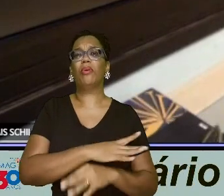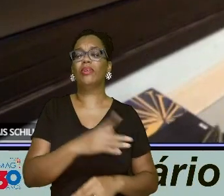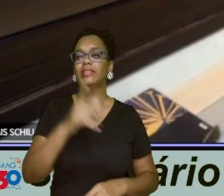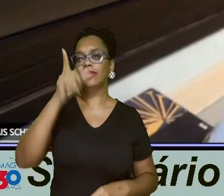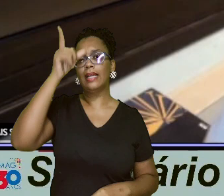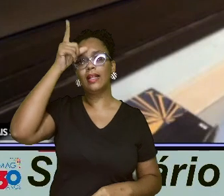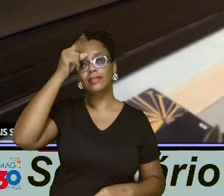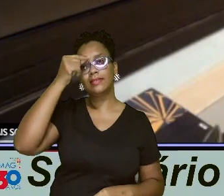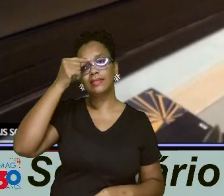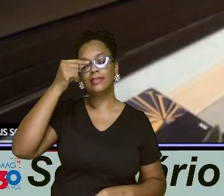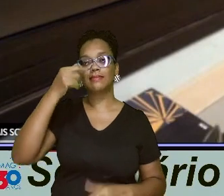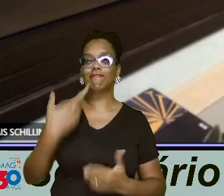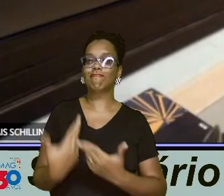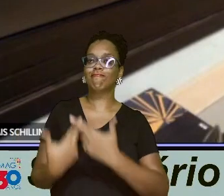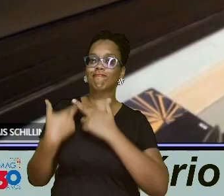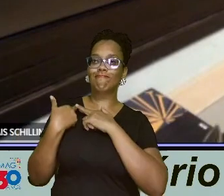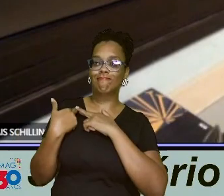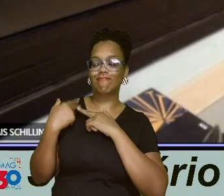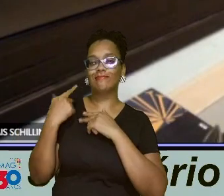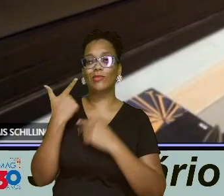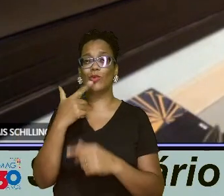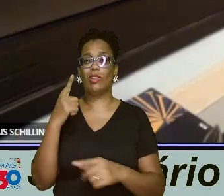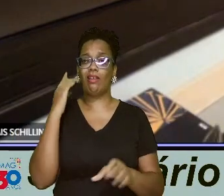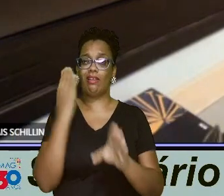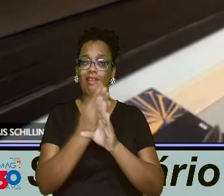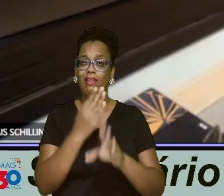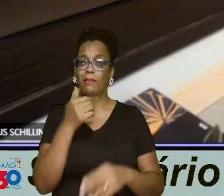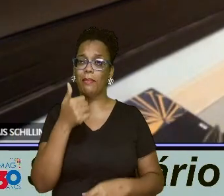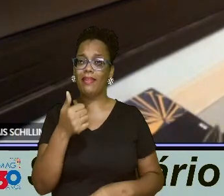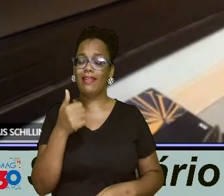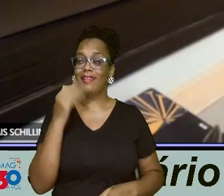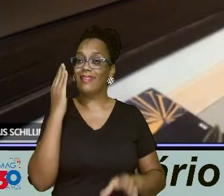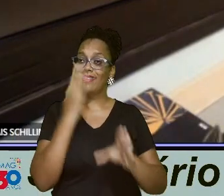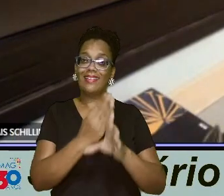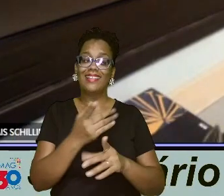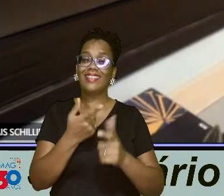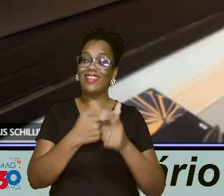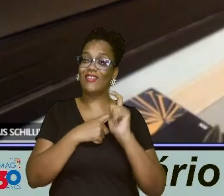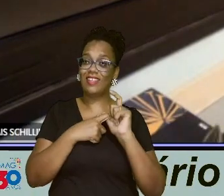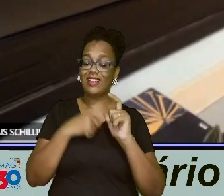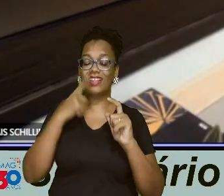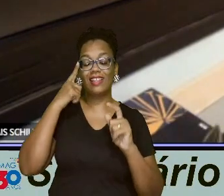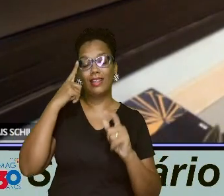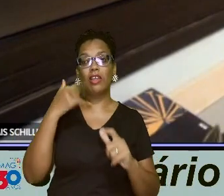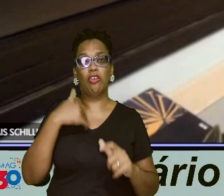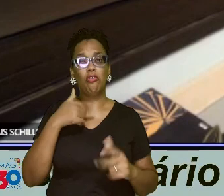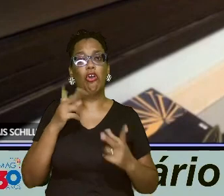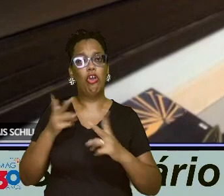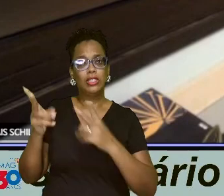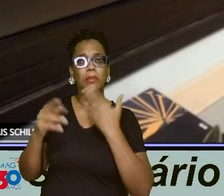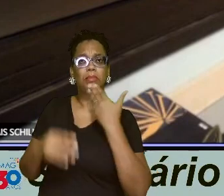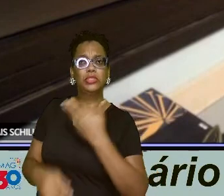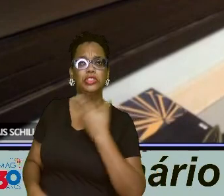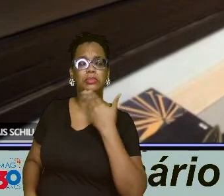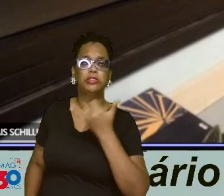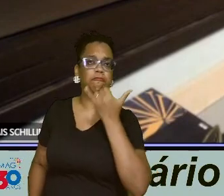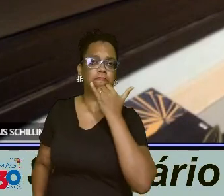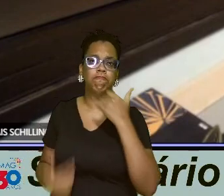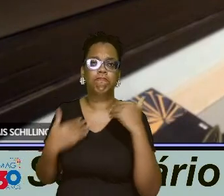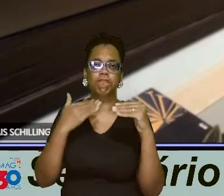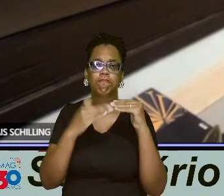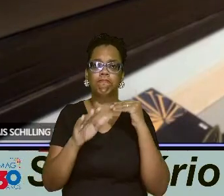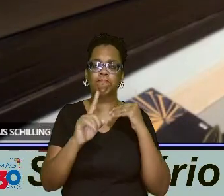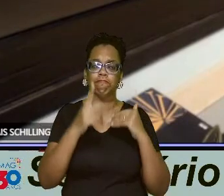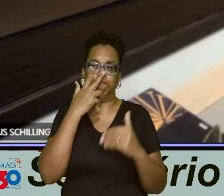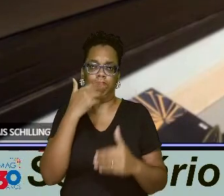alivia a responsabilidade por não ter localizado bens, não ter localizado devedor. Eu vou continuar pedindo, eu não posso concordar, porque parece que então